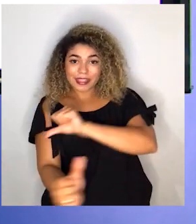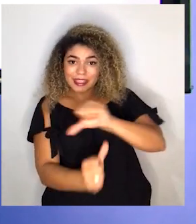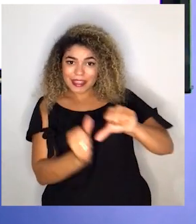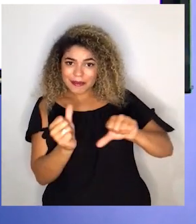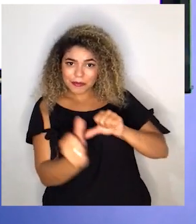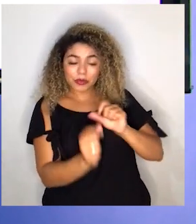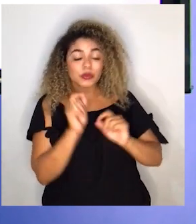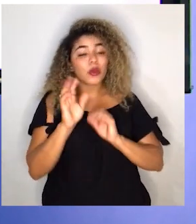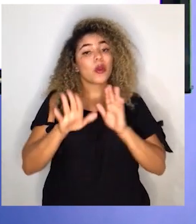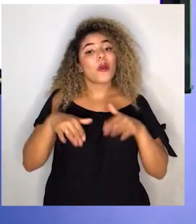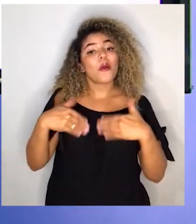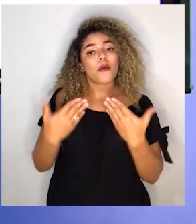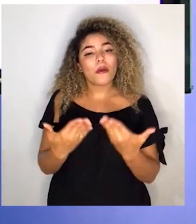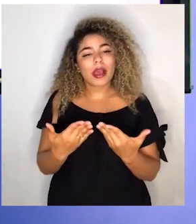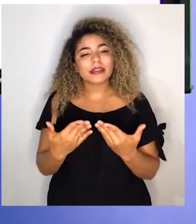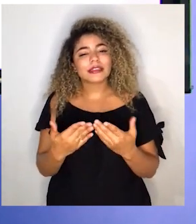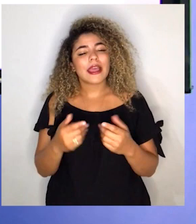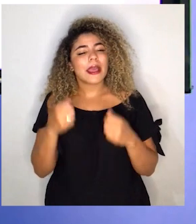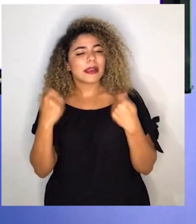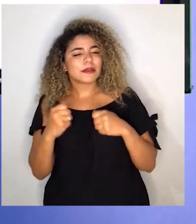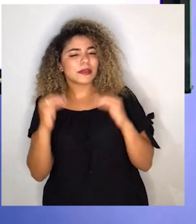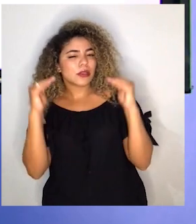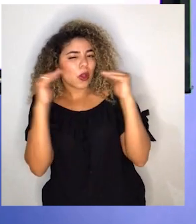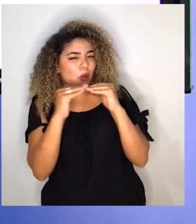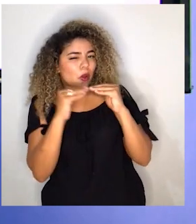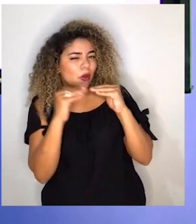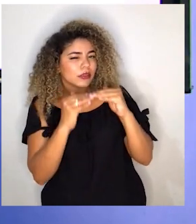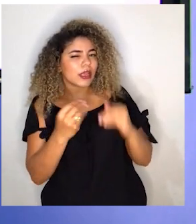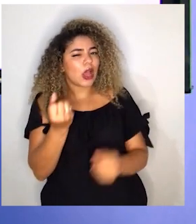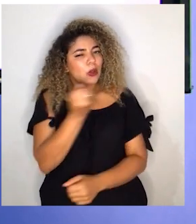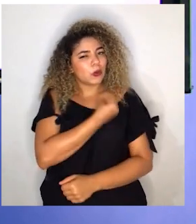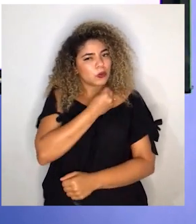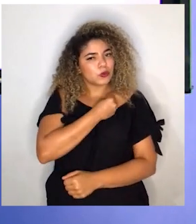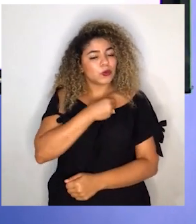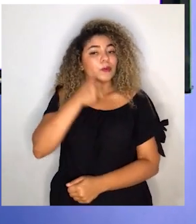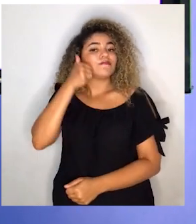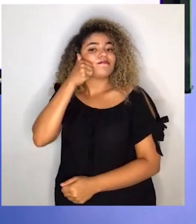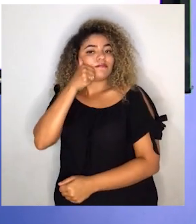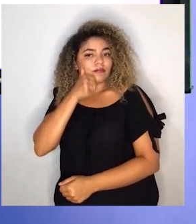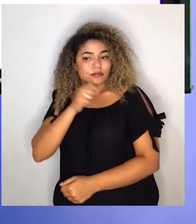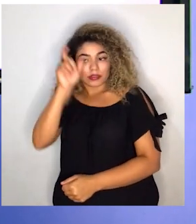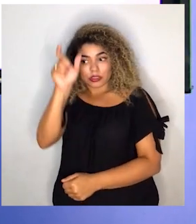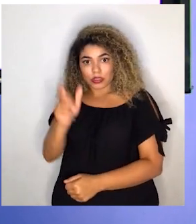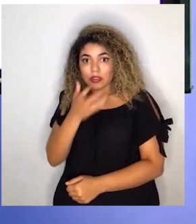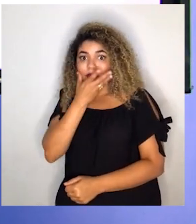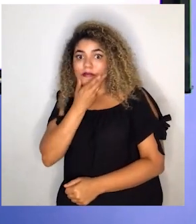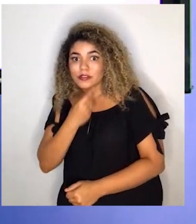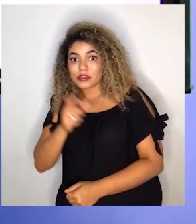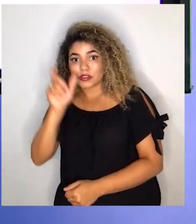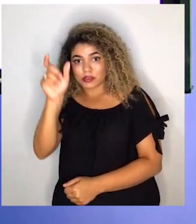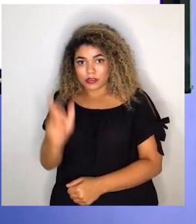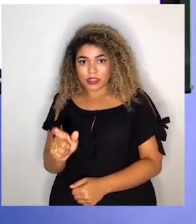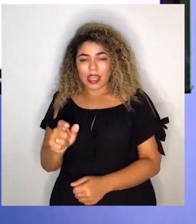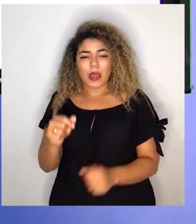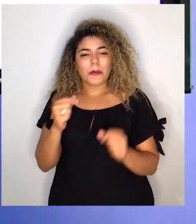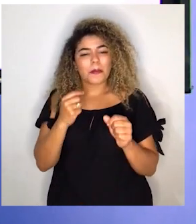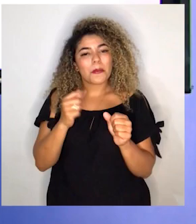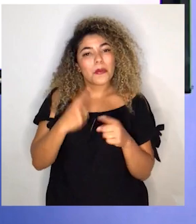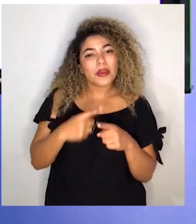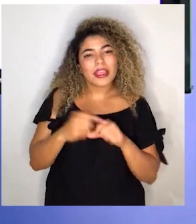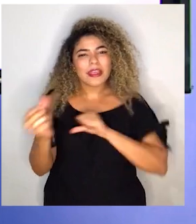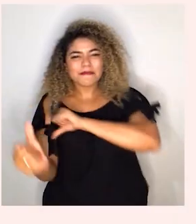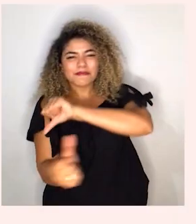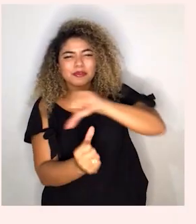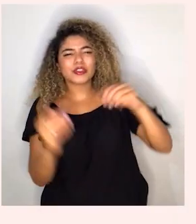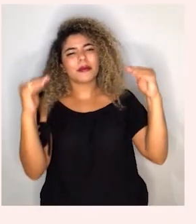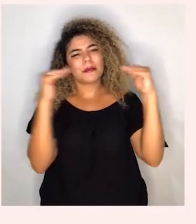variáveis são aqueles flexionados em número ou gênero, ou seja, são os que sofrem alterações na sua forma.